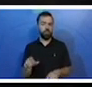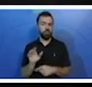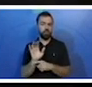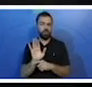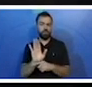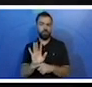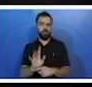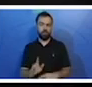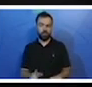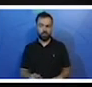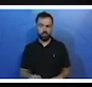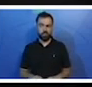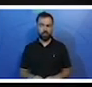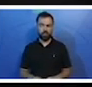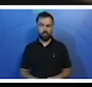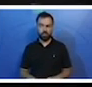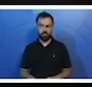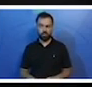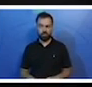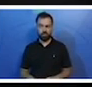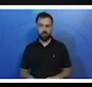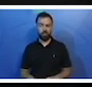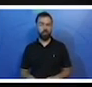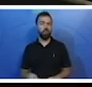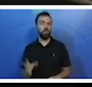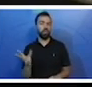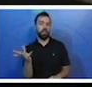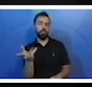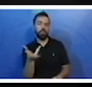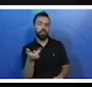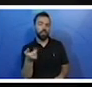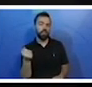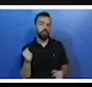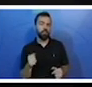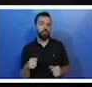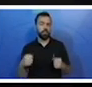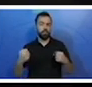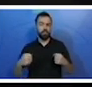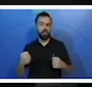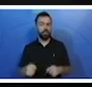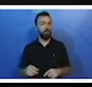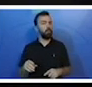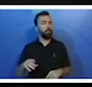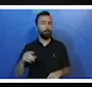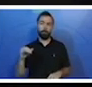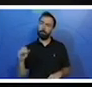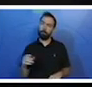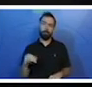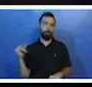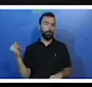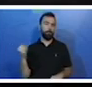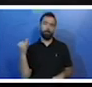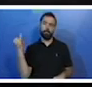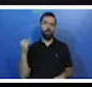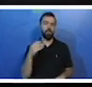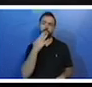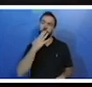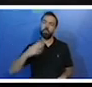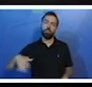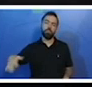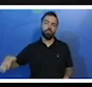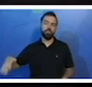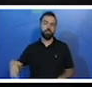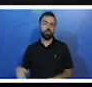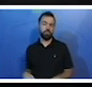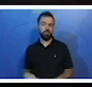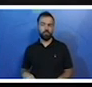atividade corporal que exige um grau elevado de habilidades, principalmente para crianças em formação. Então, as crianças, né, principalmente crianças menores,